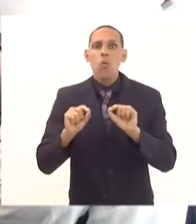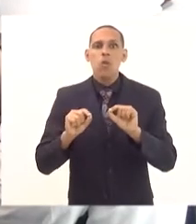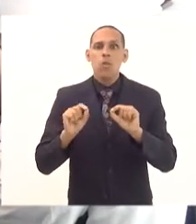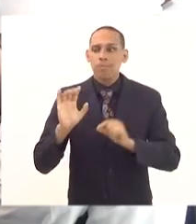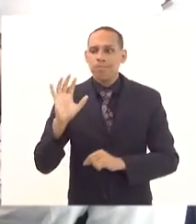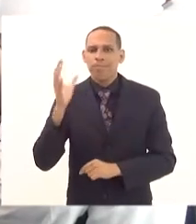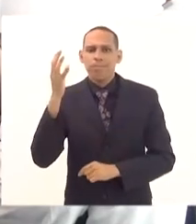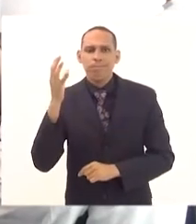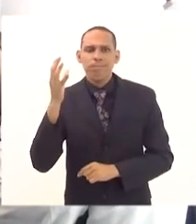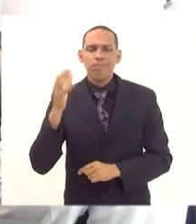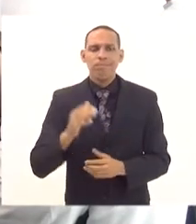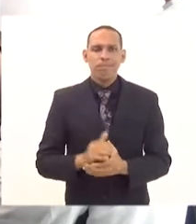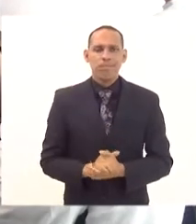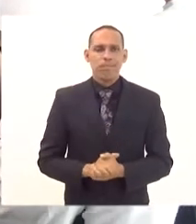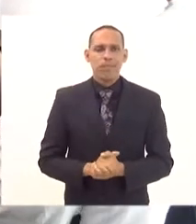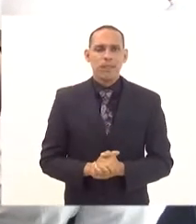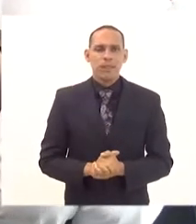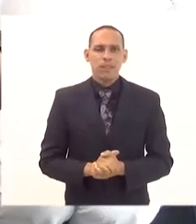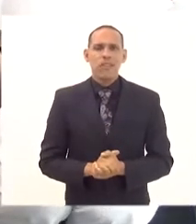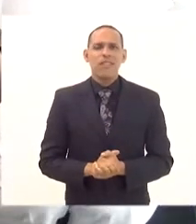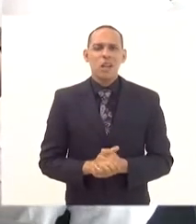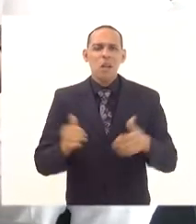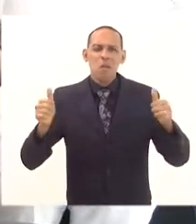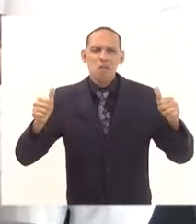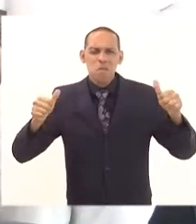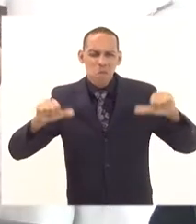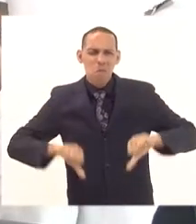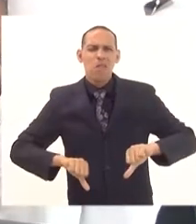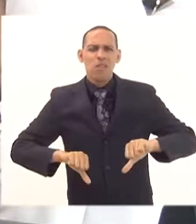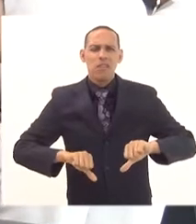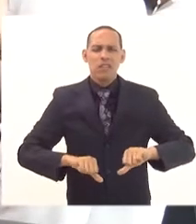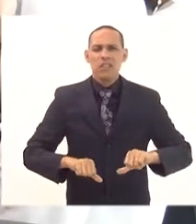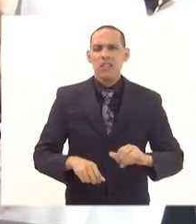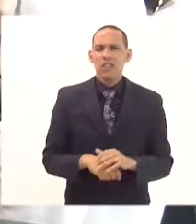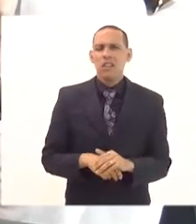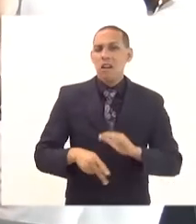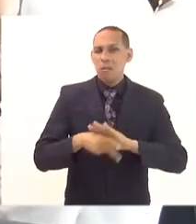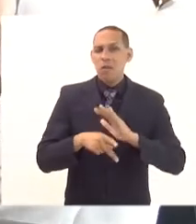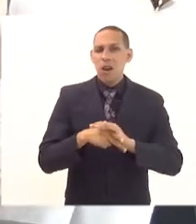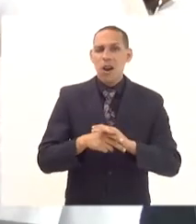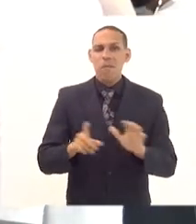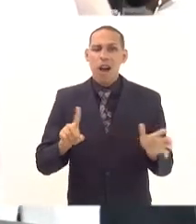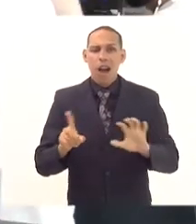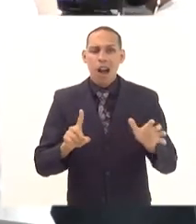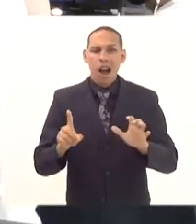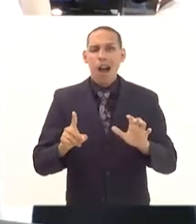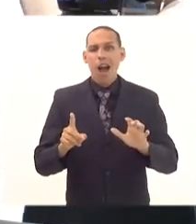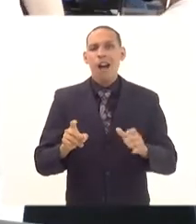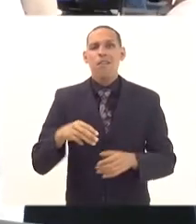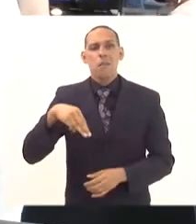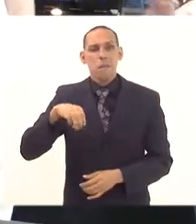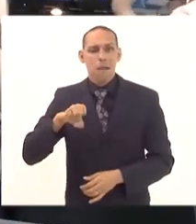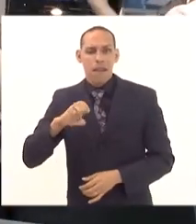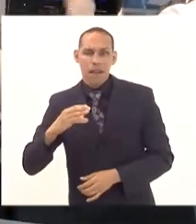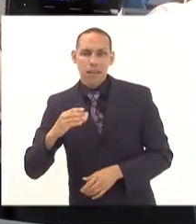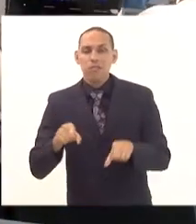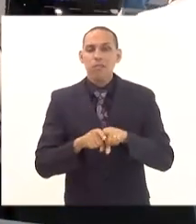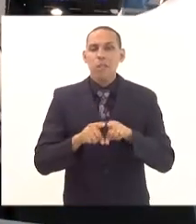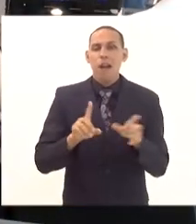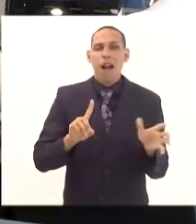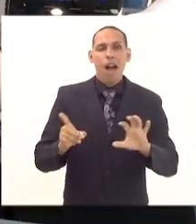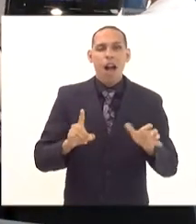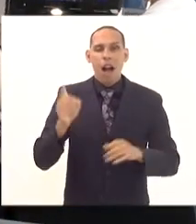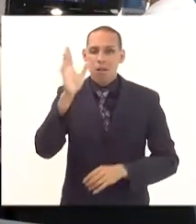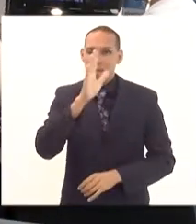de calamidade eu diria tanto da Rádio MEC quanto da Rádio Nacional o